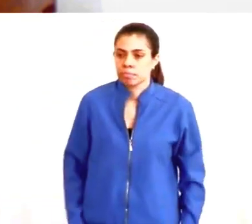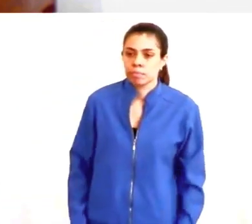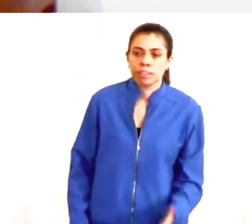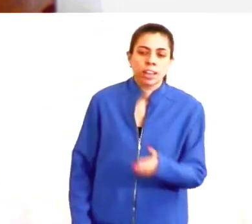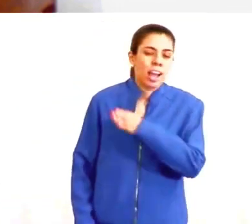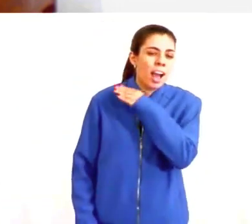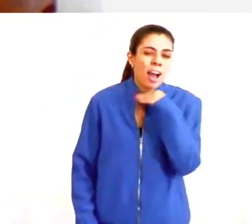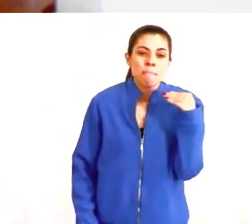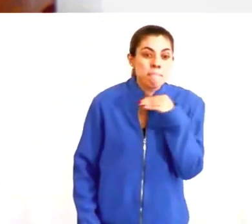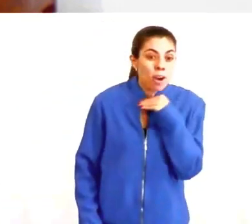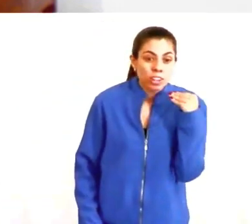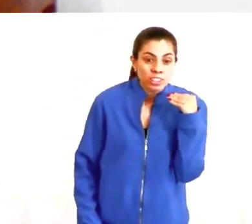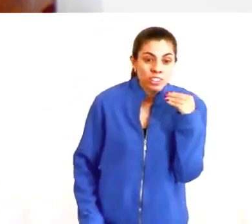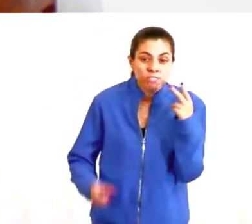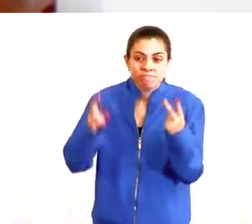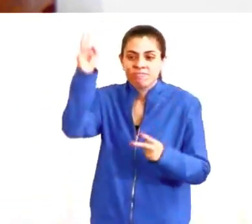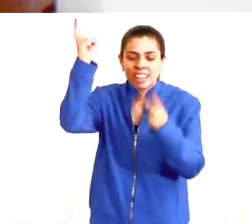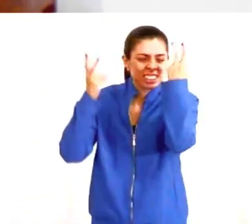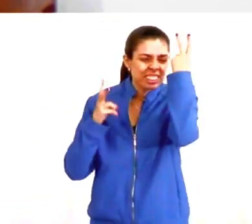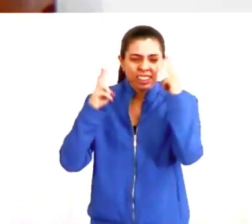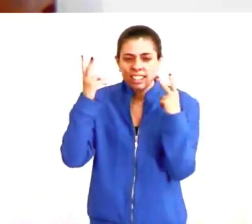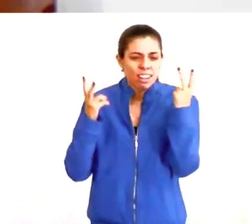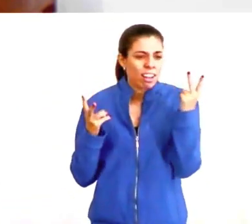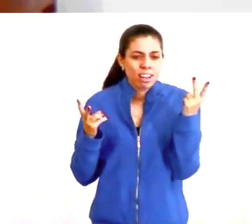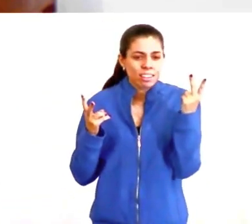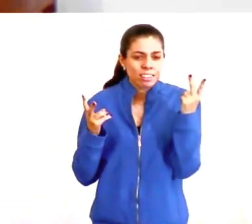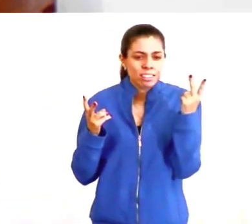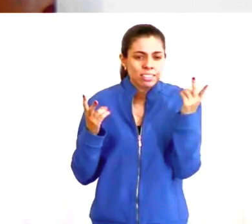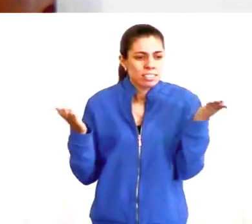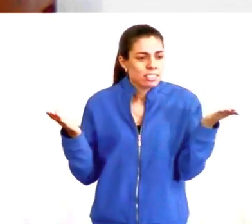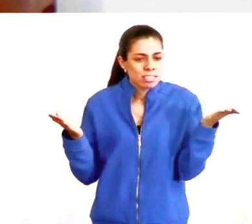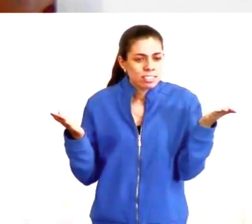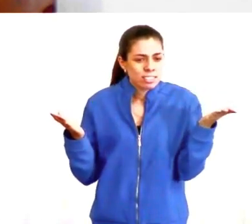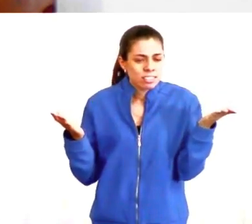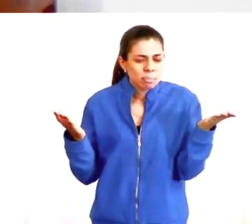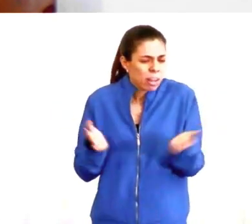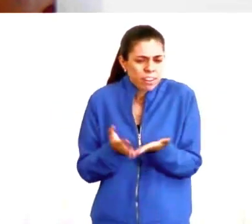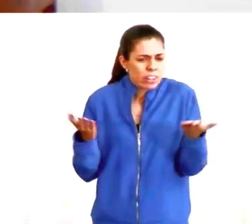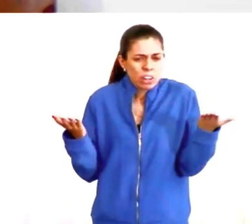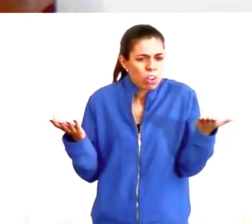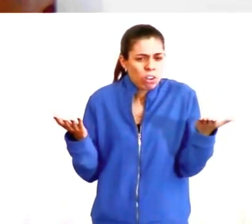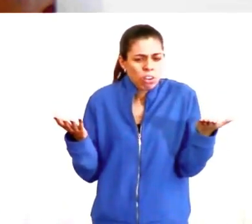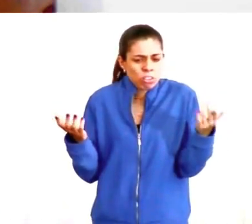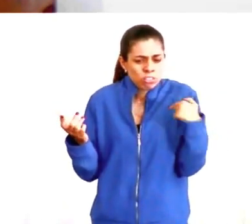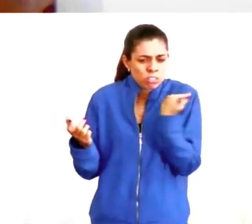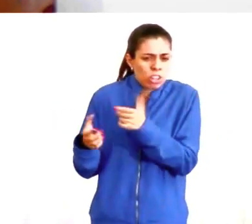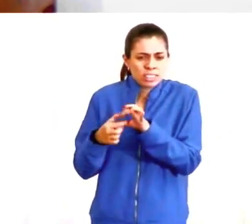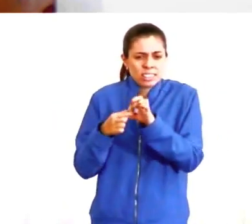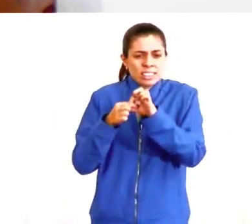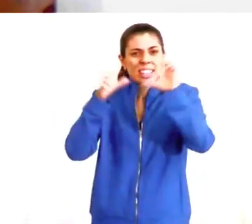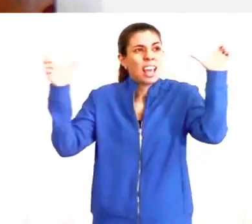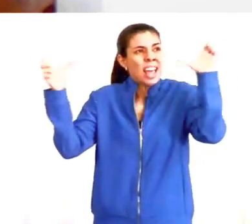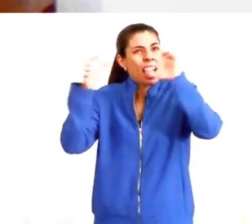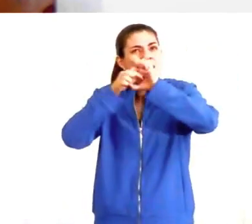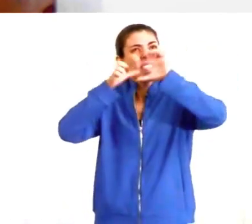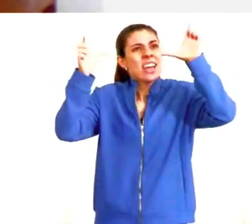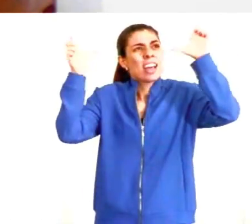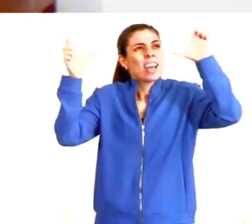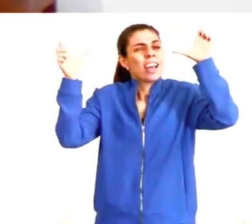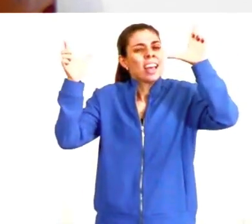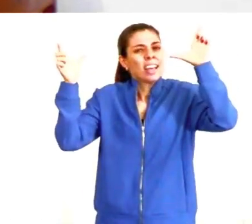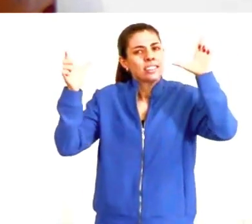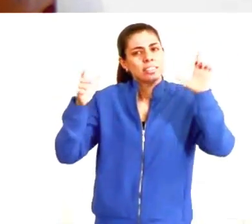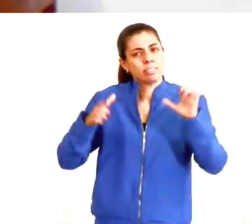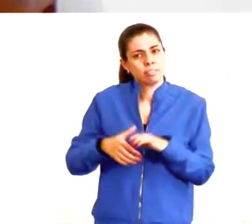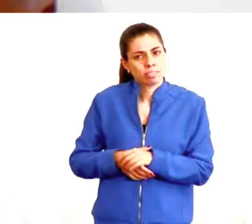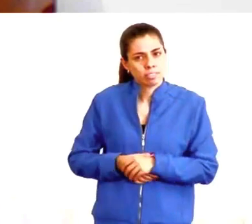O valente foi amarrado, não pode mais cegar as nações. Estamos livres na autoridade de Jesus